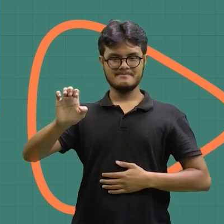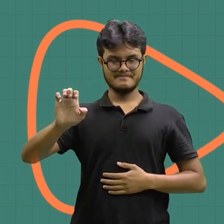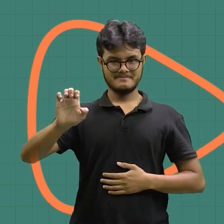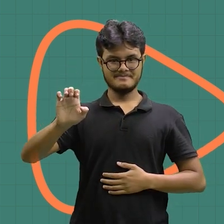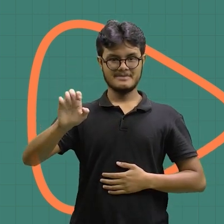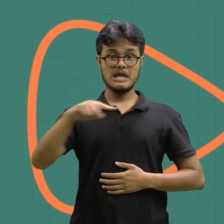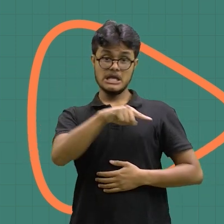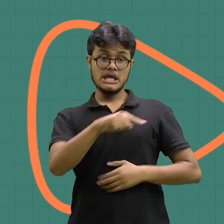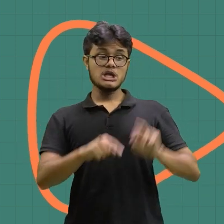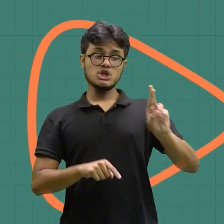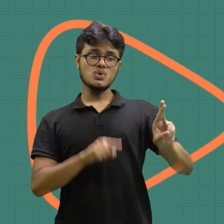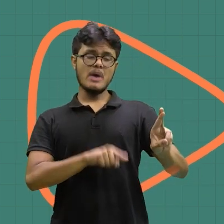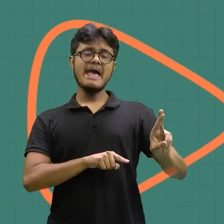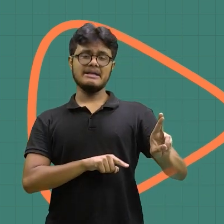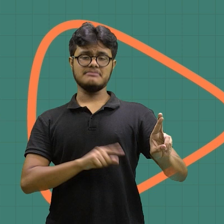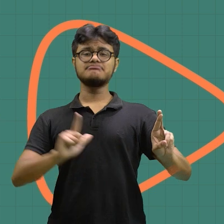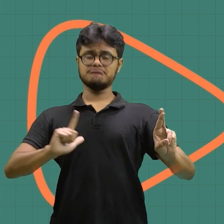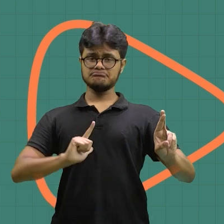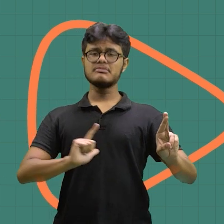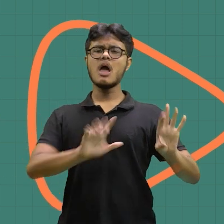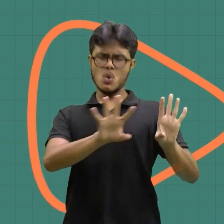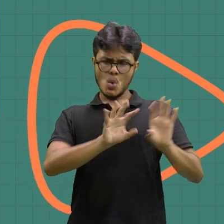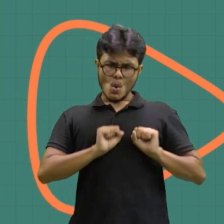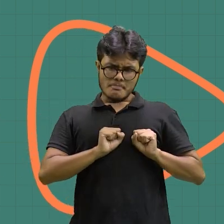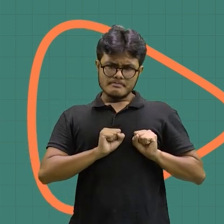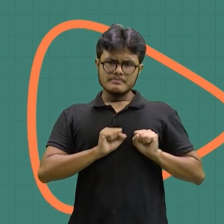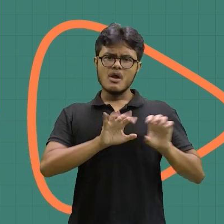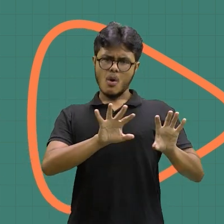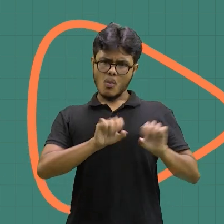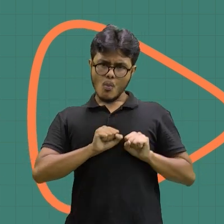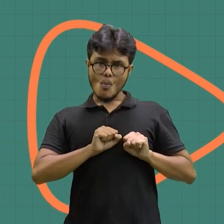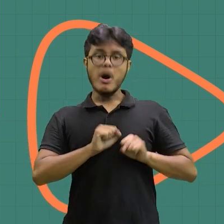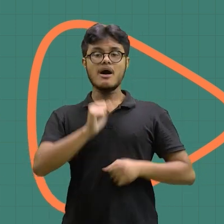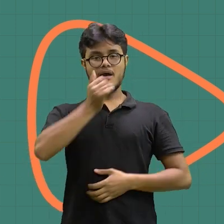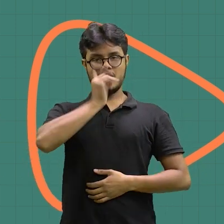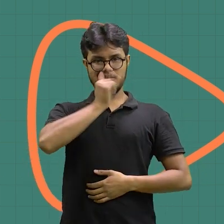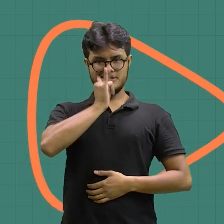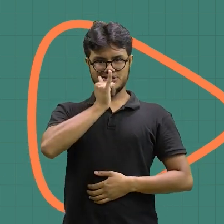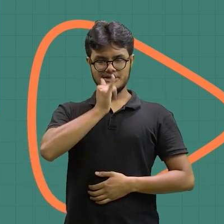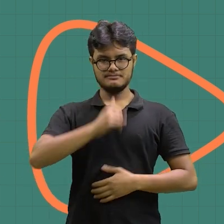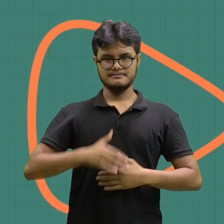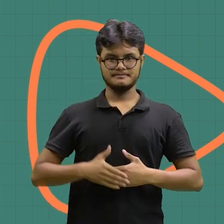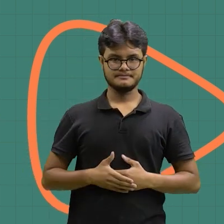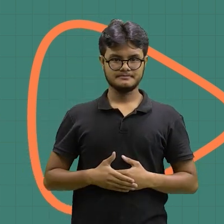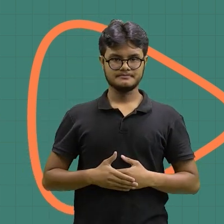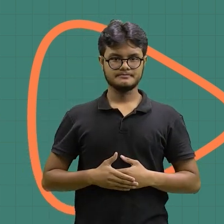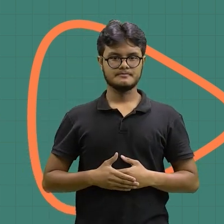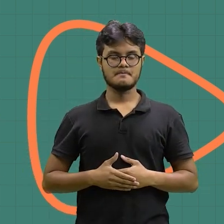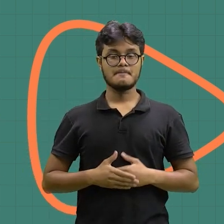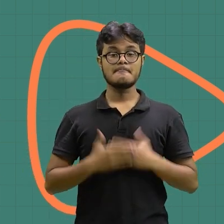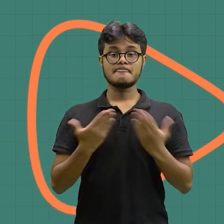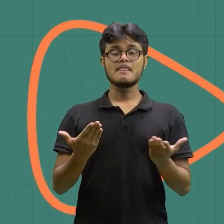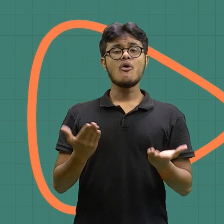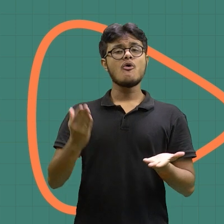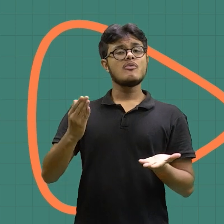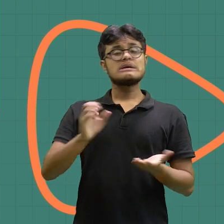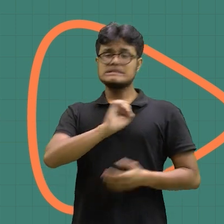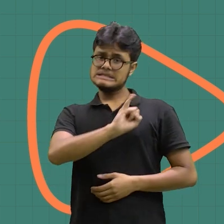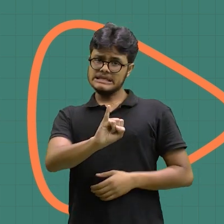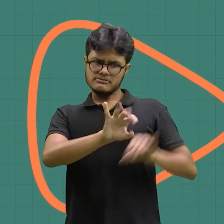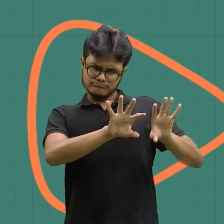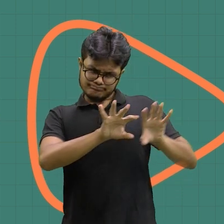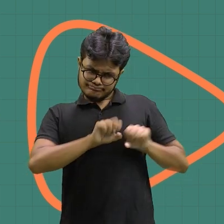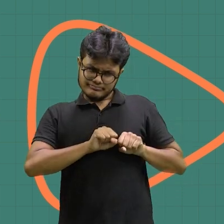consome parte dessa diferença de potencial. Como ela consome parte dessa diferença de potencial, o que sobra para ser utilizado para